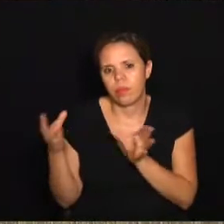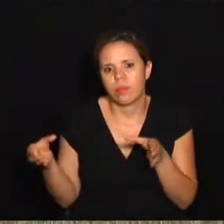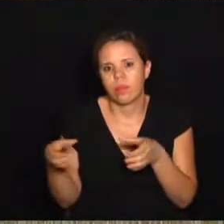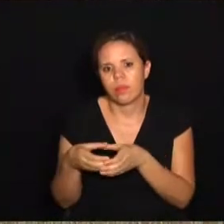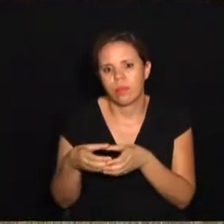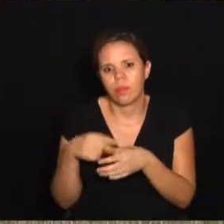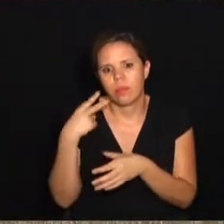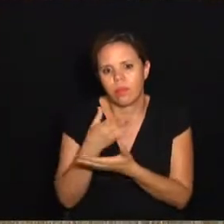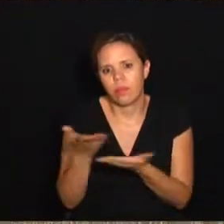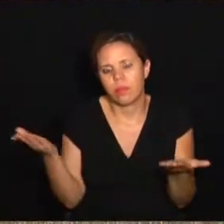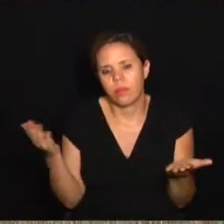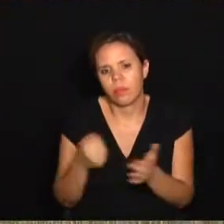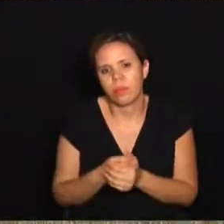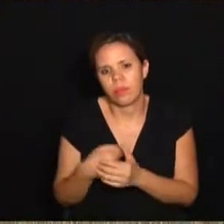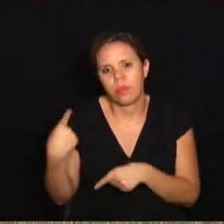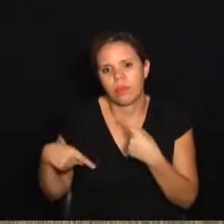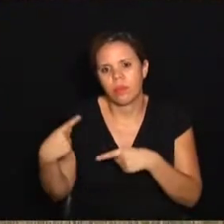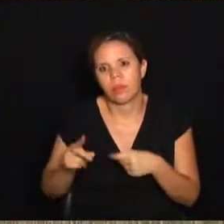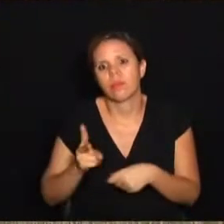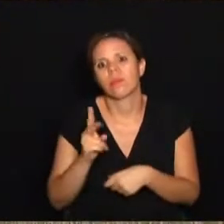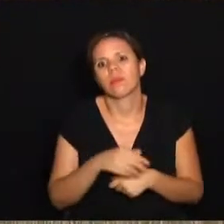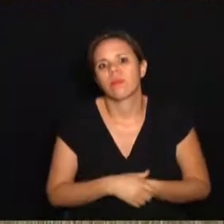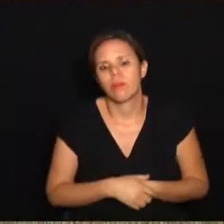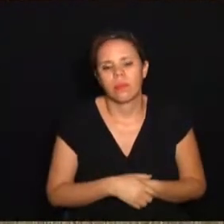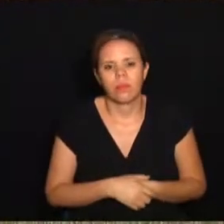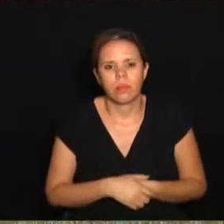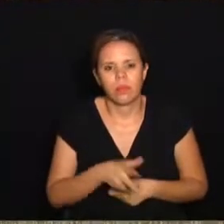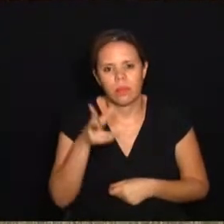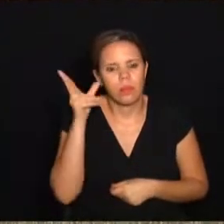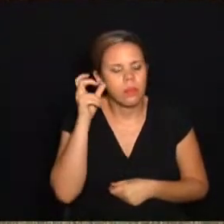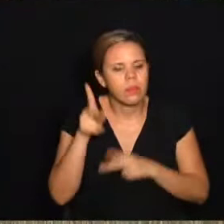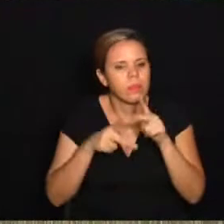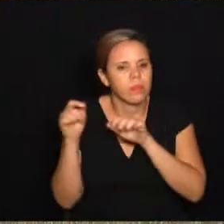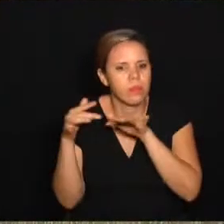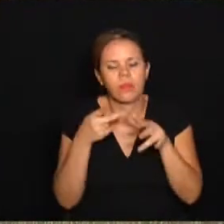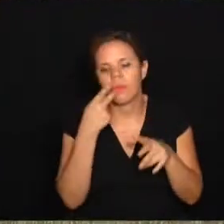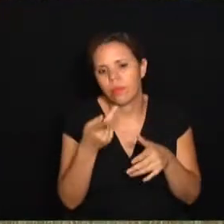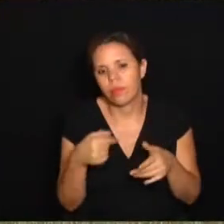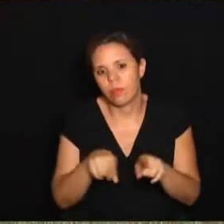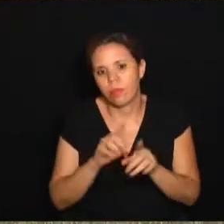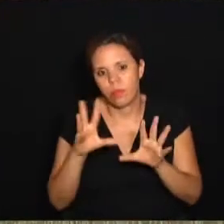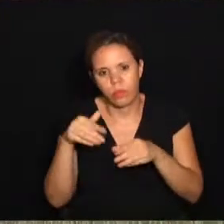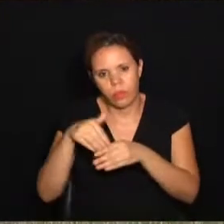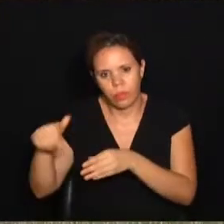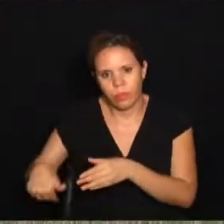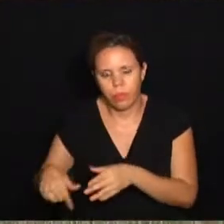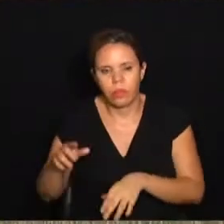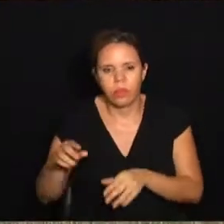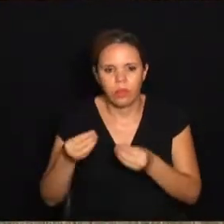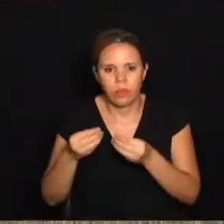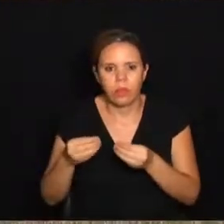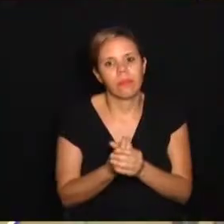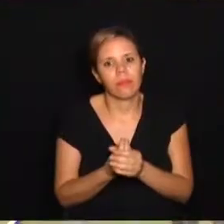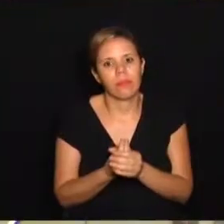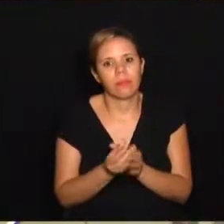comissão contra os vereadores de discutir cada vez mais de ouvir a população porque tudo que você volta aqui acaba de alguma maneira